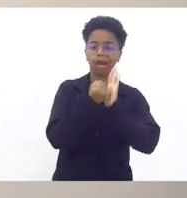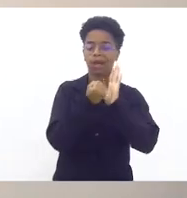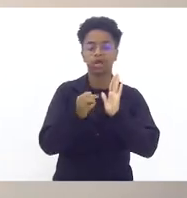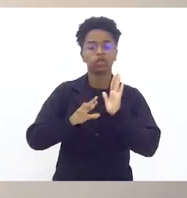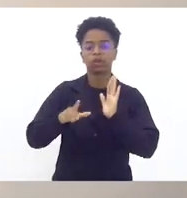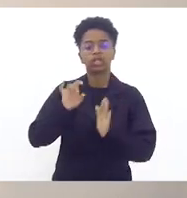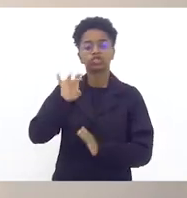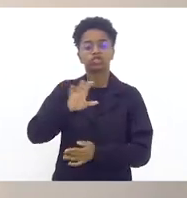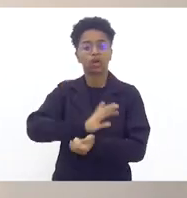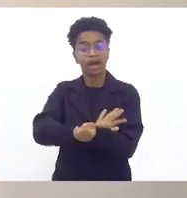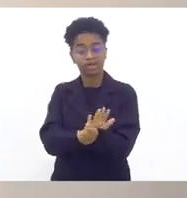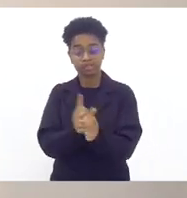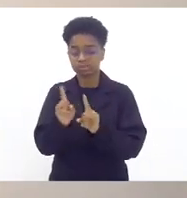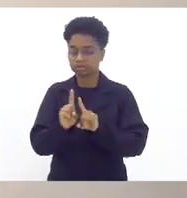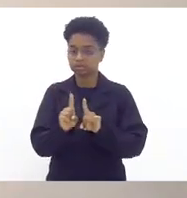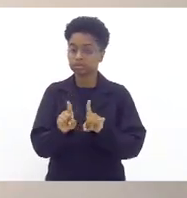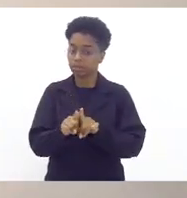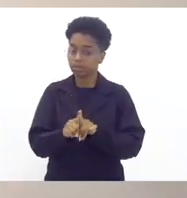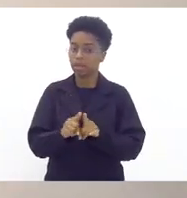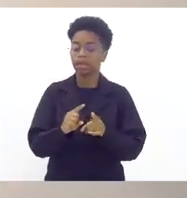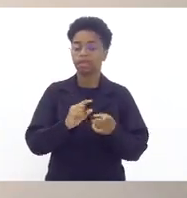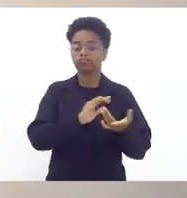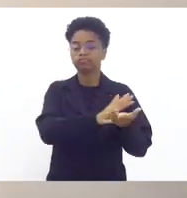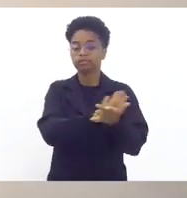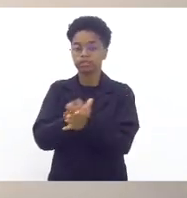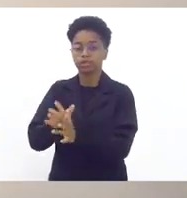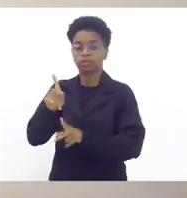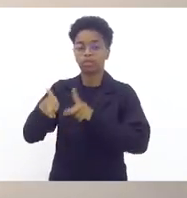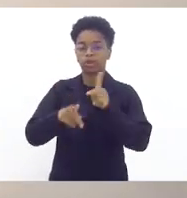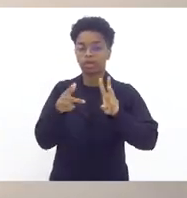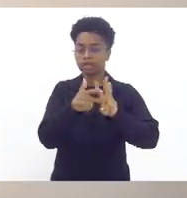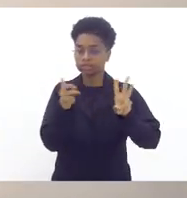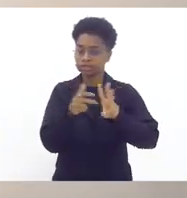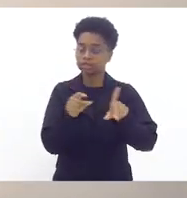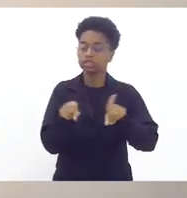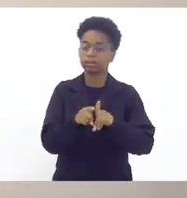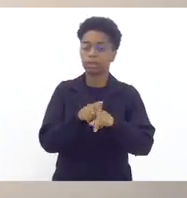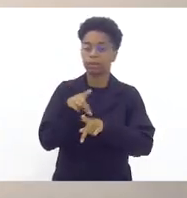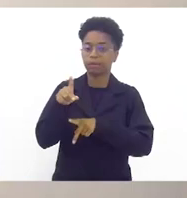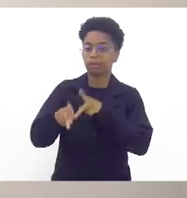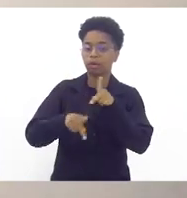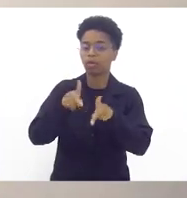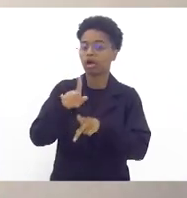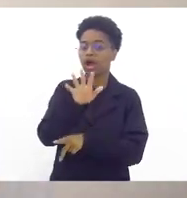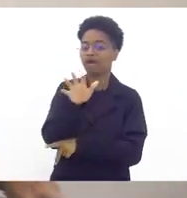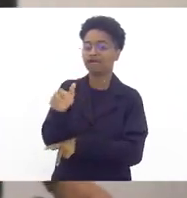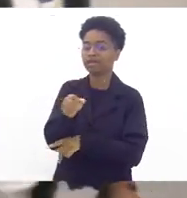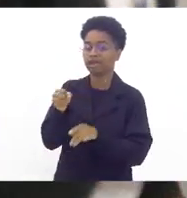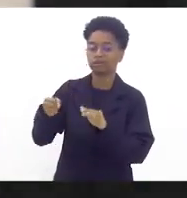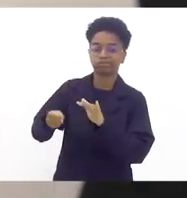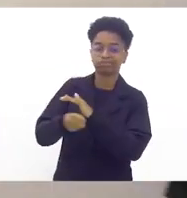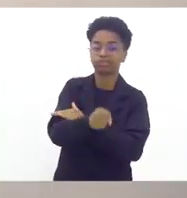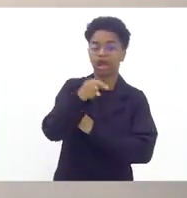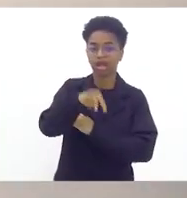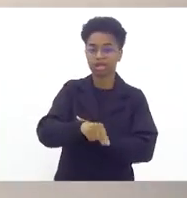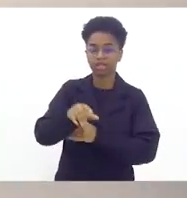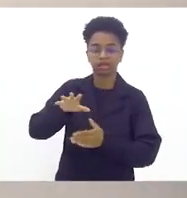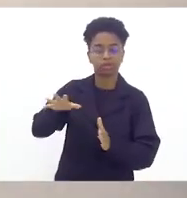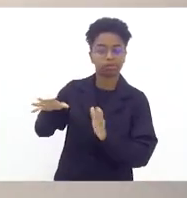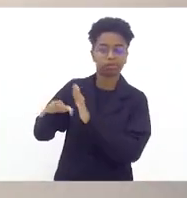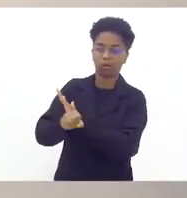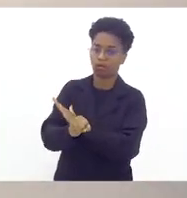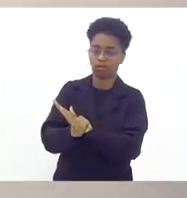só pelo racismo, como também pelo genocídio das populações indígenas e das populações africanas que vieram para cá sequestradas.